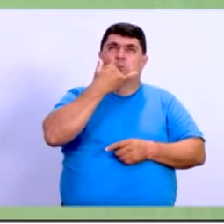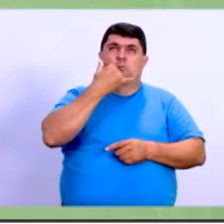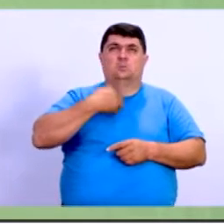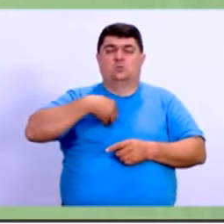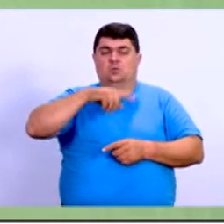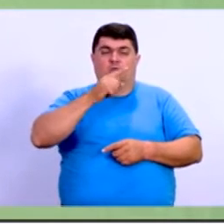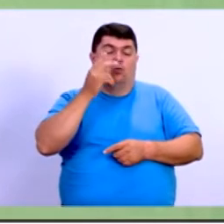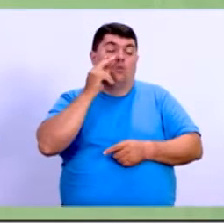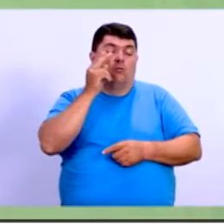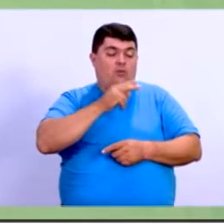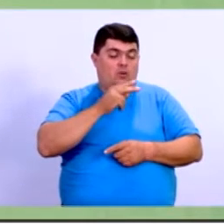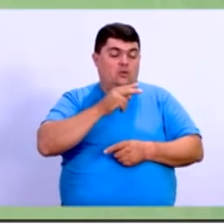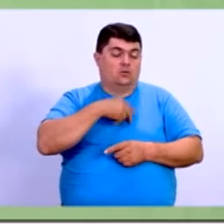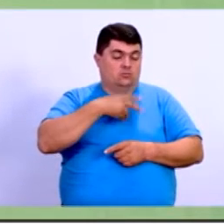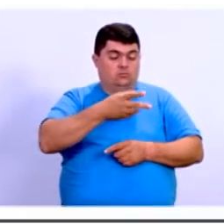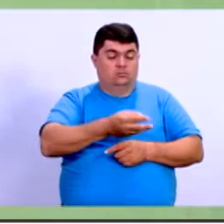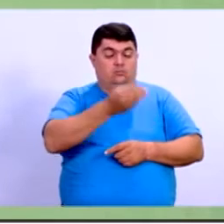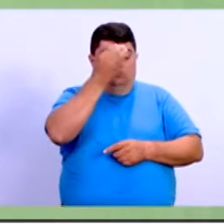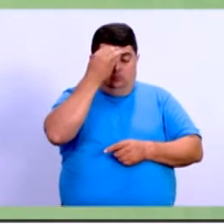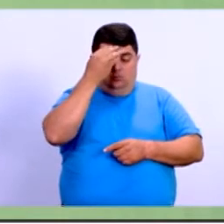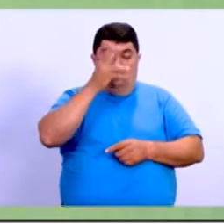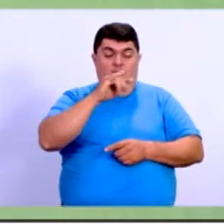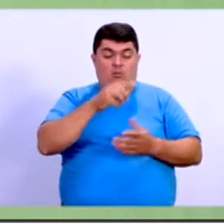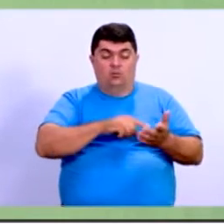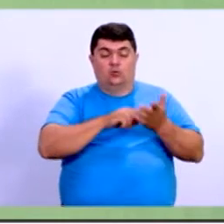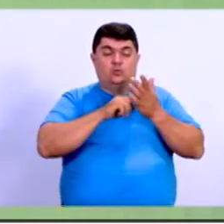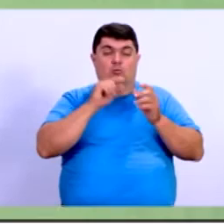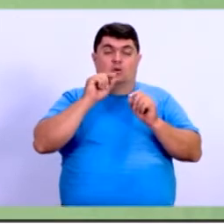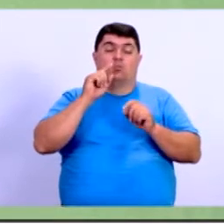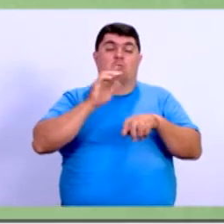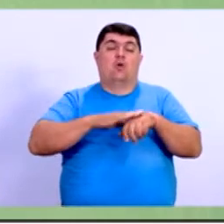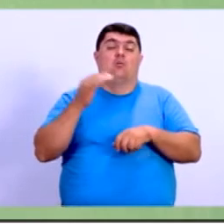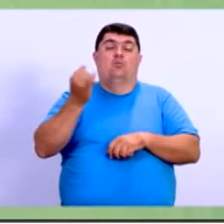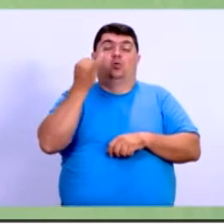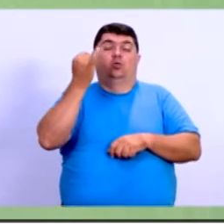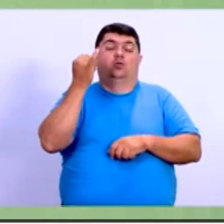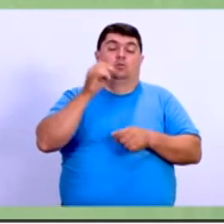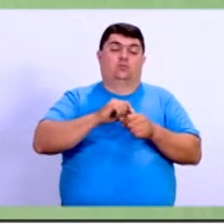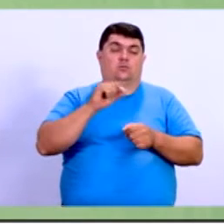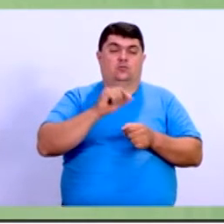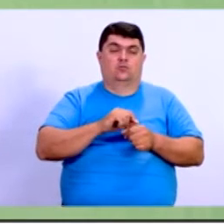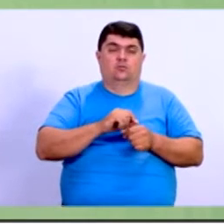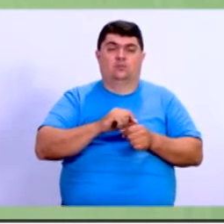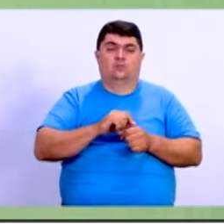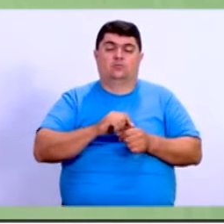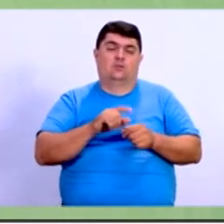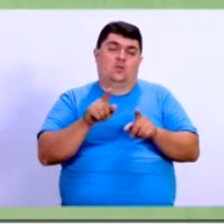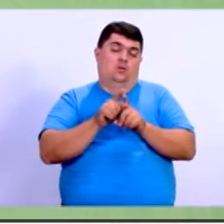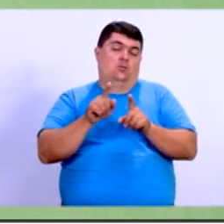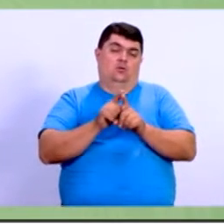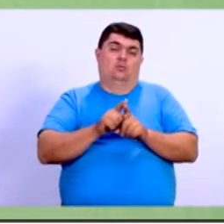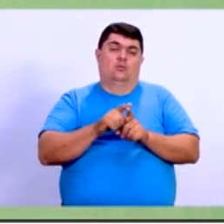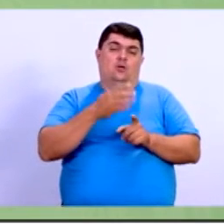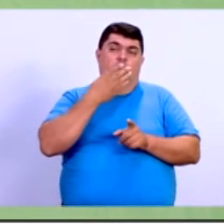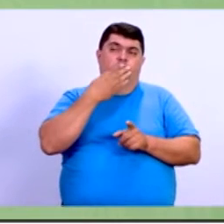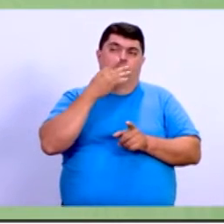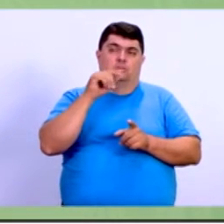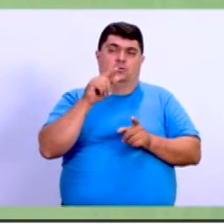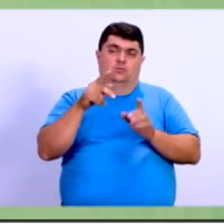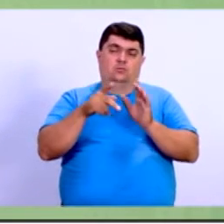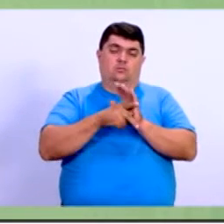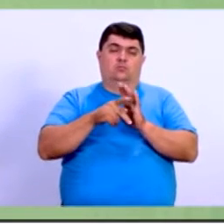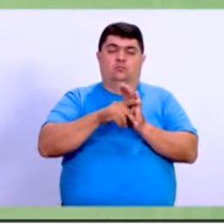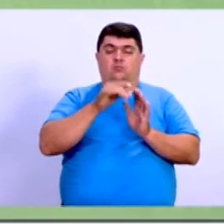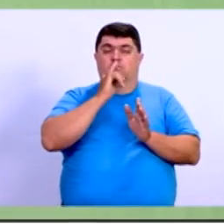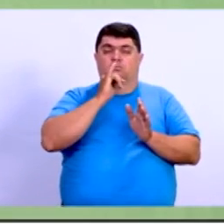vai demonstrar as partes relevantes do sistema. O modelo que a gente tem é esse aqui, onde,